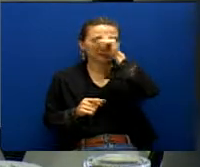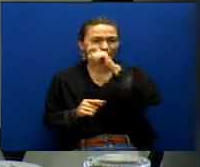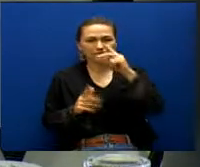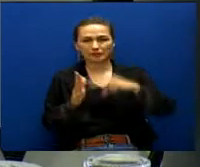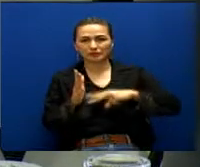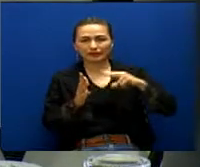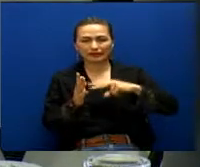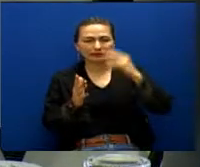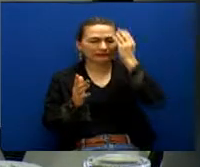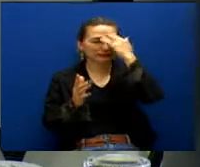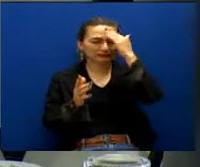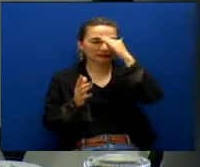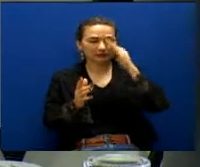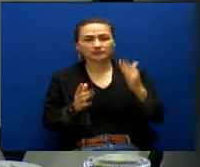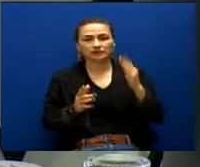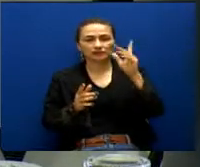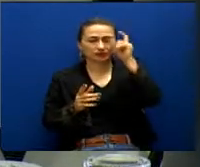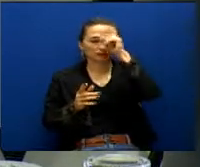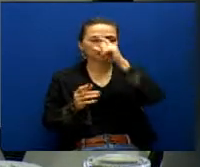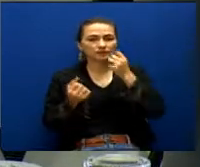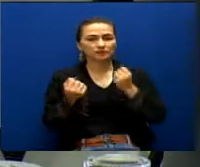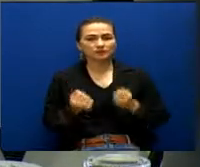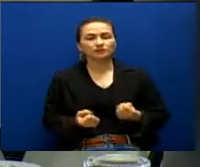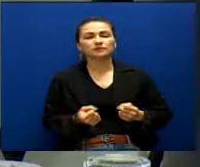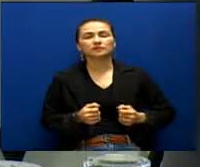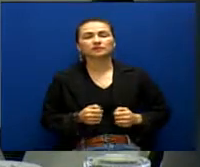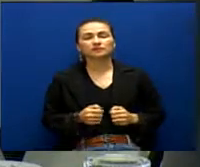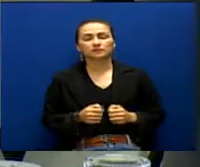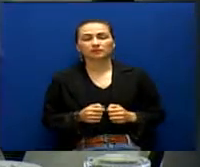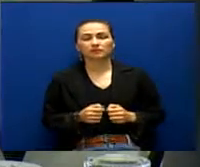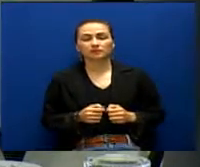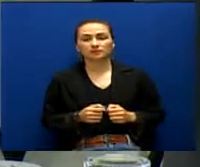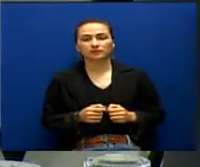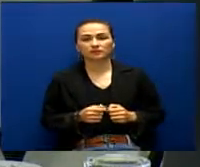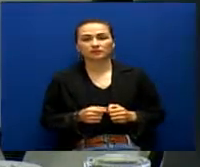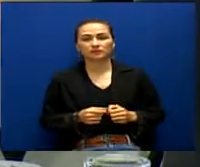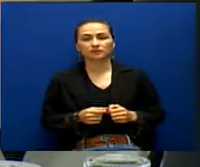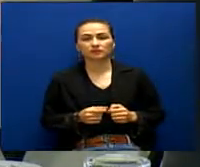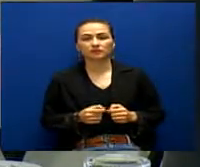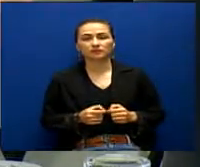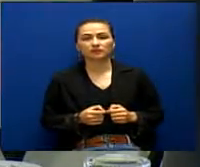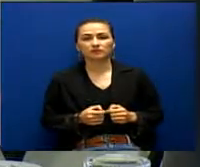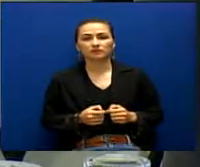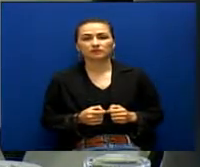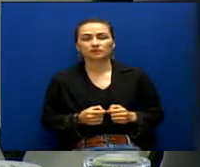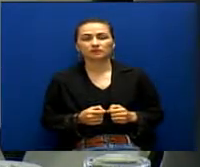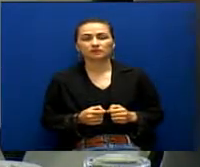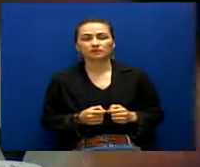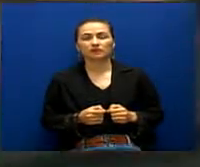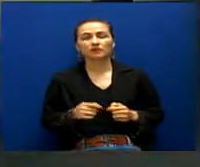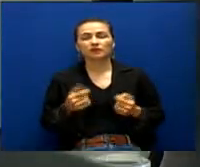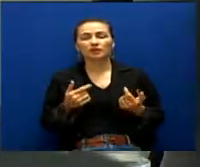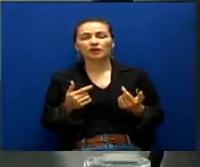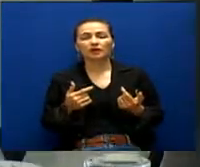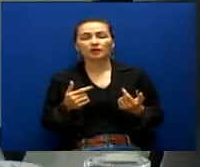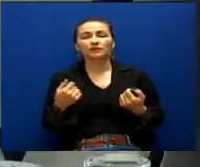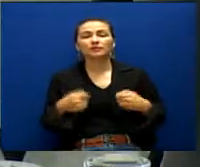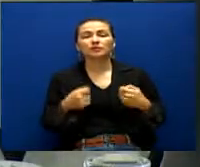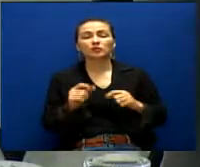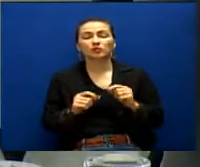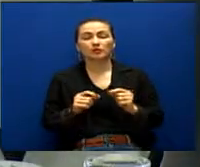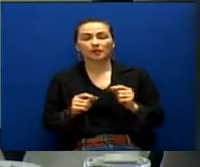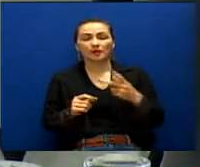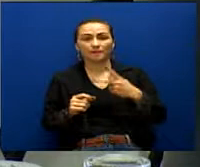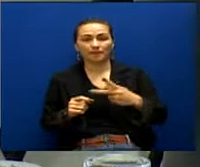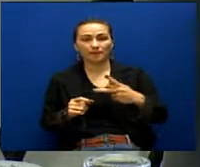leitura, é difícil o entendimento. A gente precisa também, senhor presidente, que durante a época do PPA, a gente tenha reuniões pelo